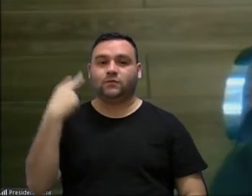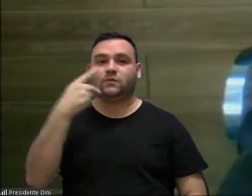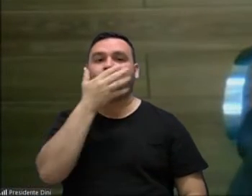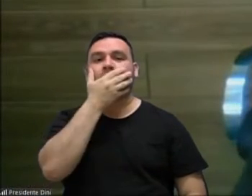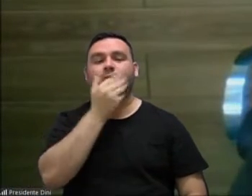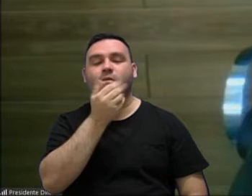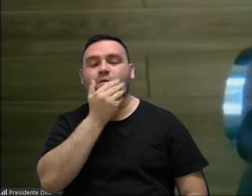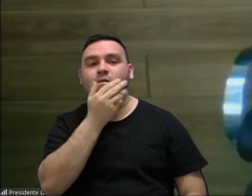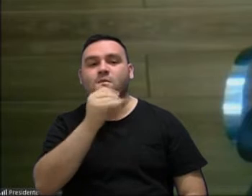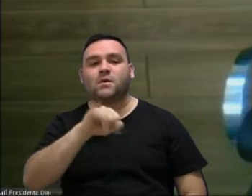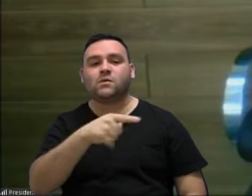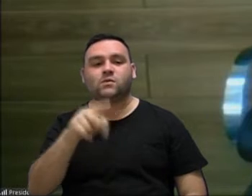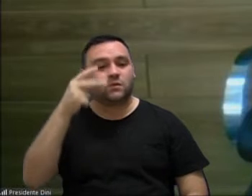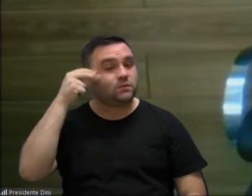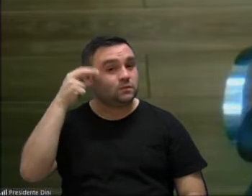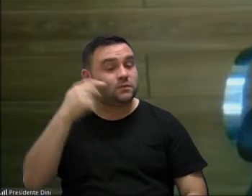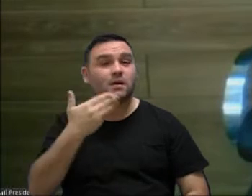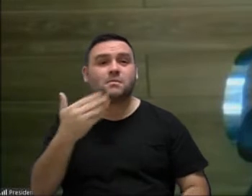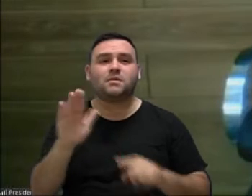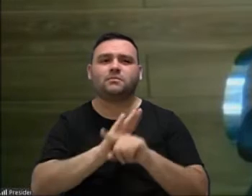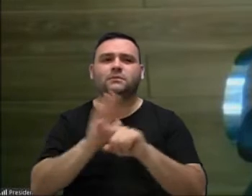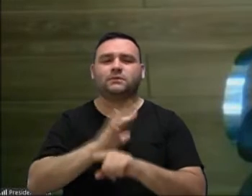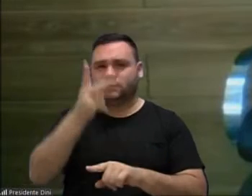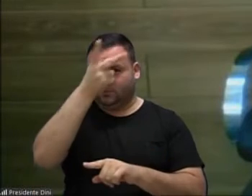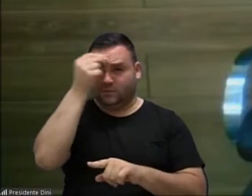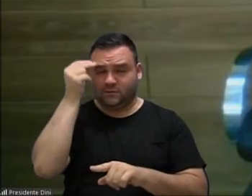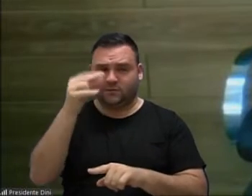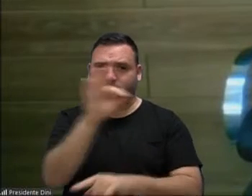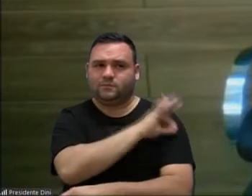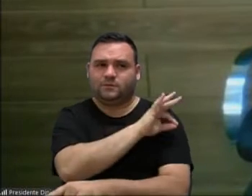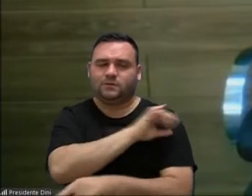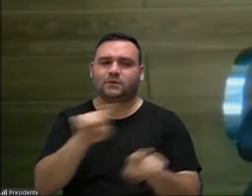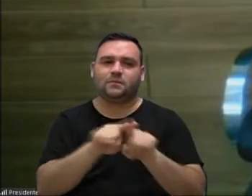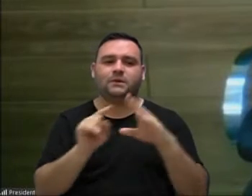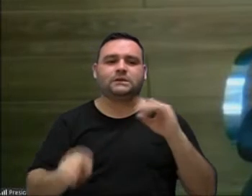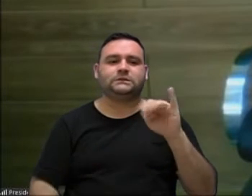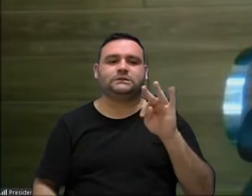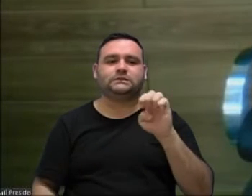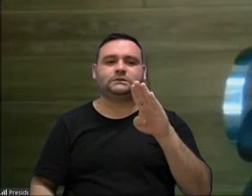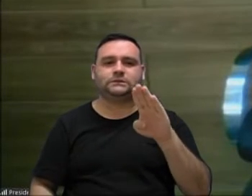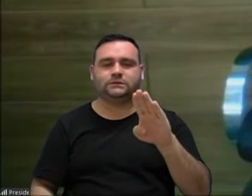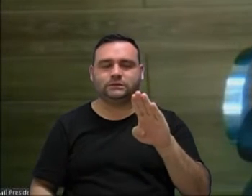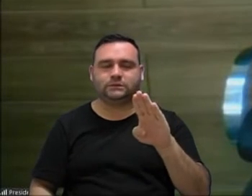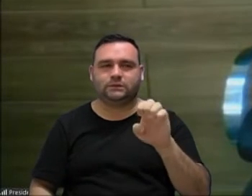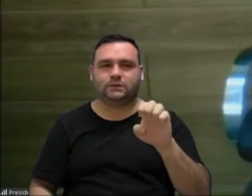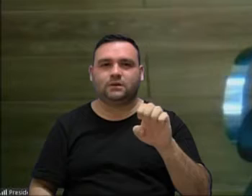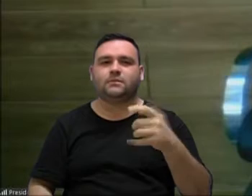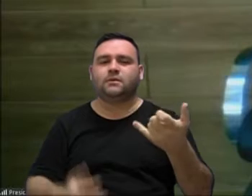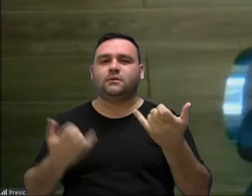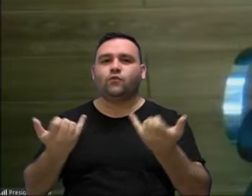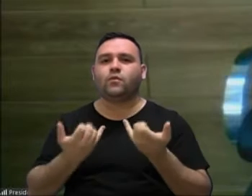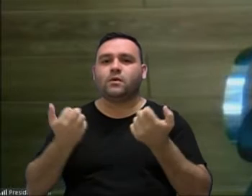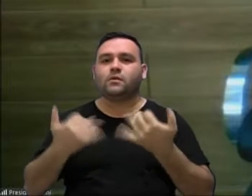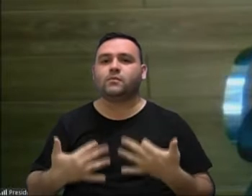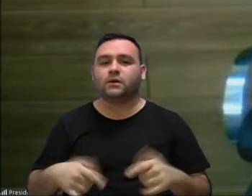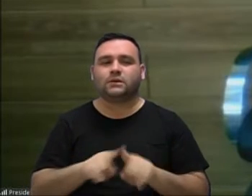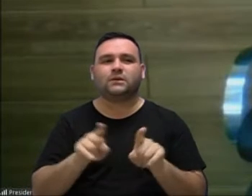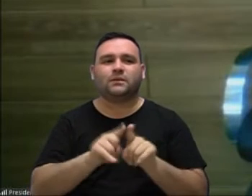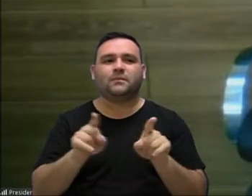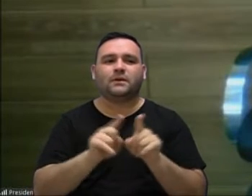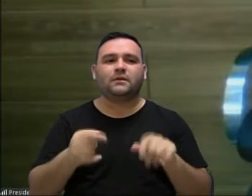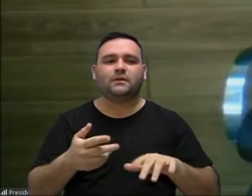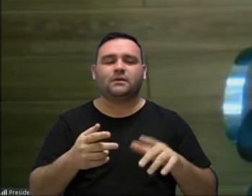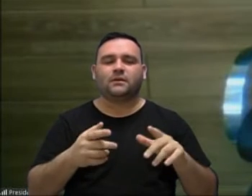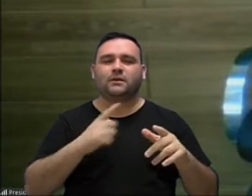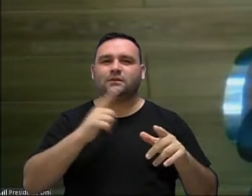vereador João Donizete, solicita o Executivo e da CTESB, informações sobre a queima de palha de